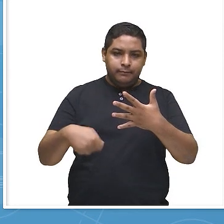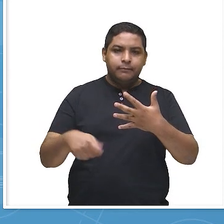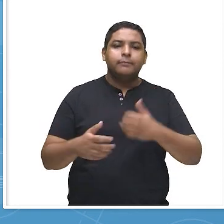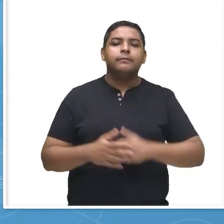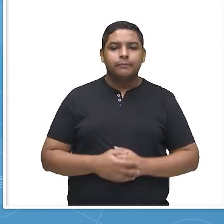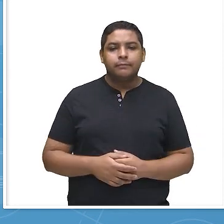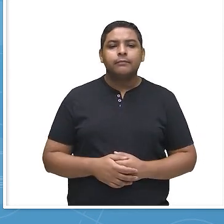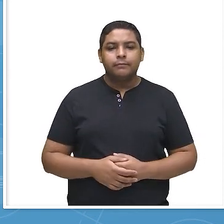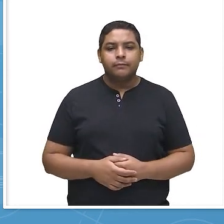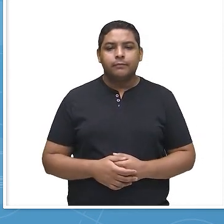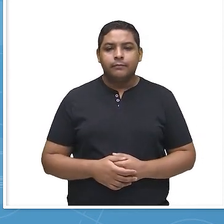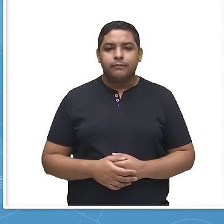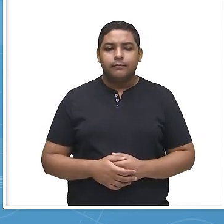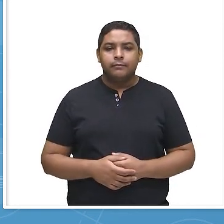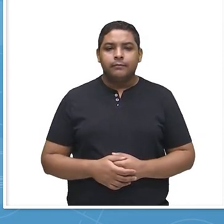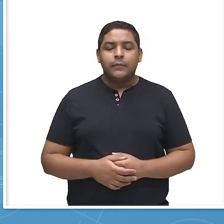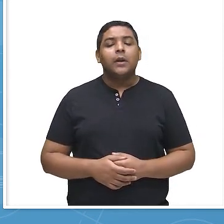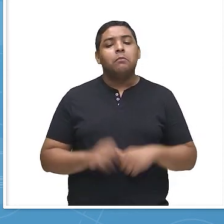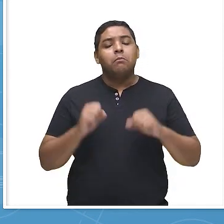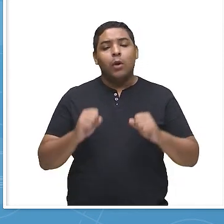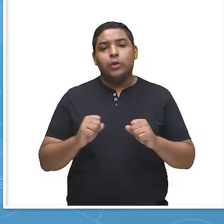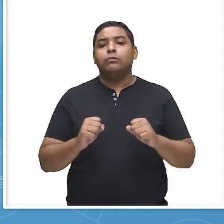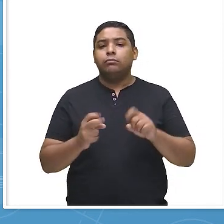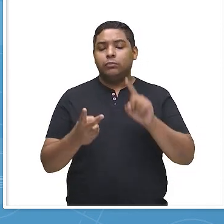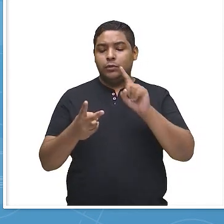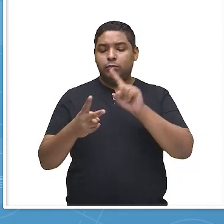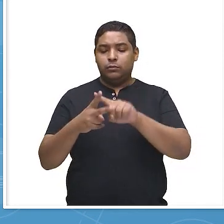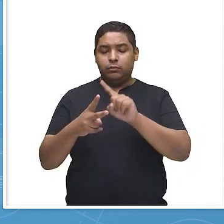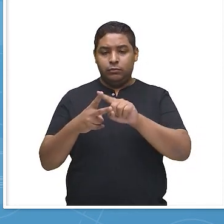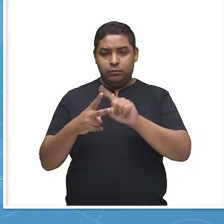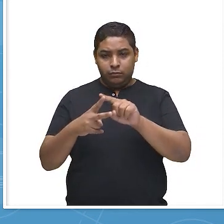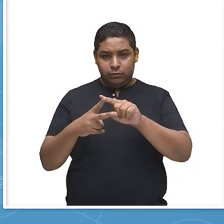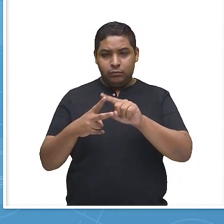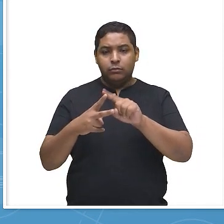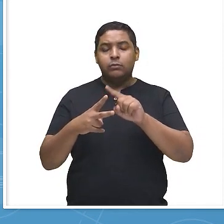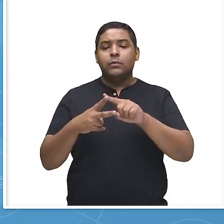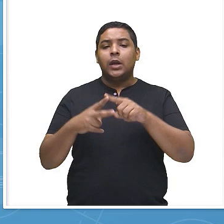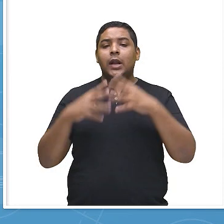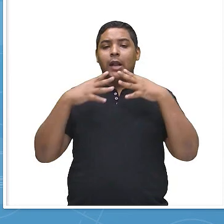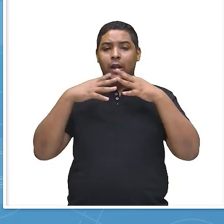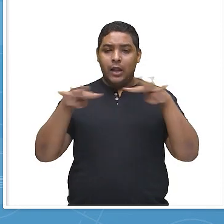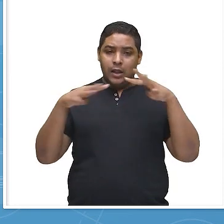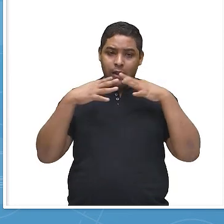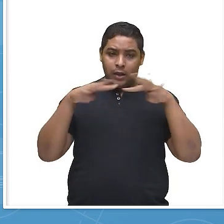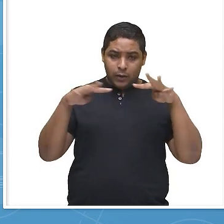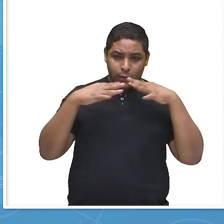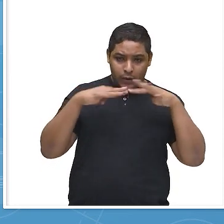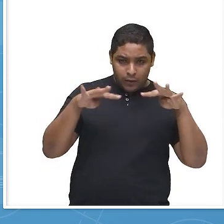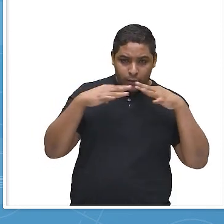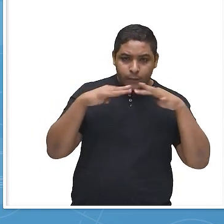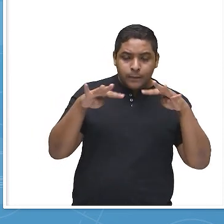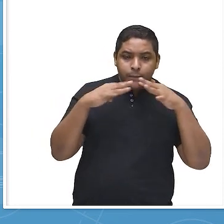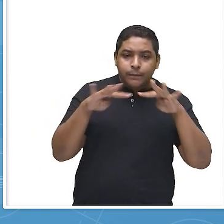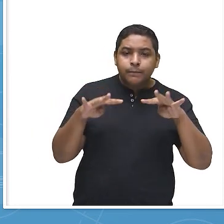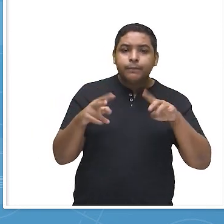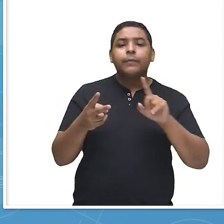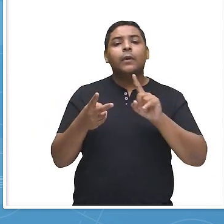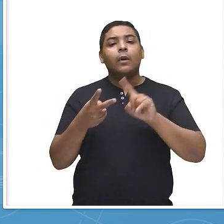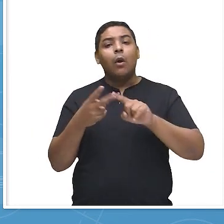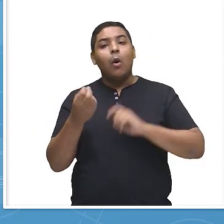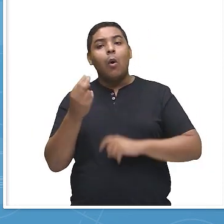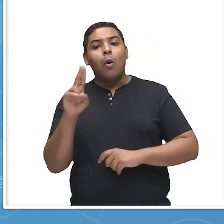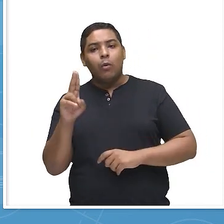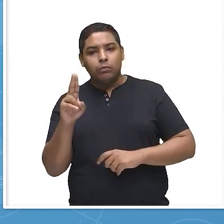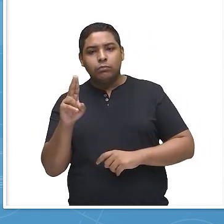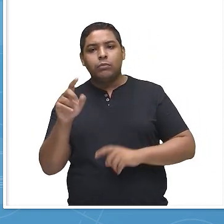ser denominados tanto natural, elementos naturais, tá? De domínio natural, ou